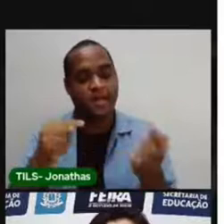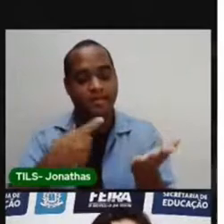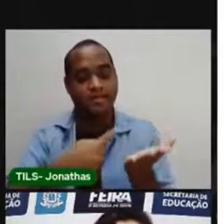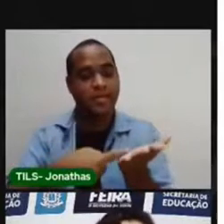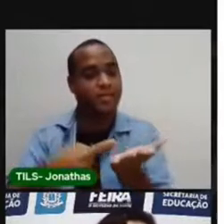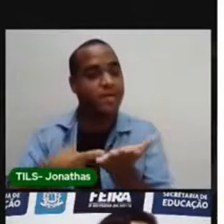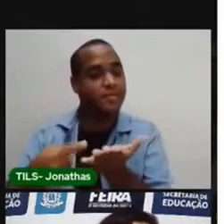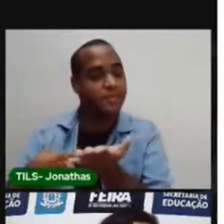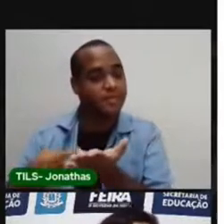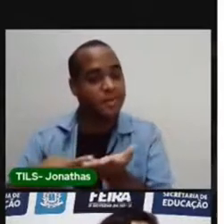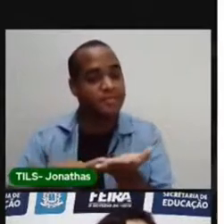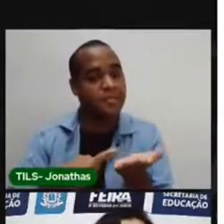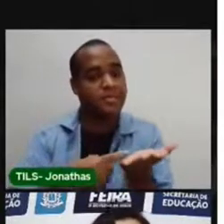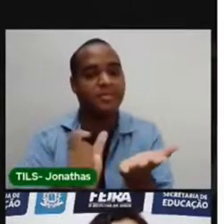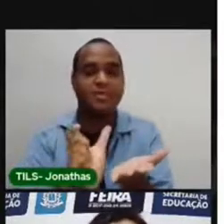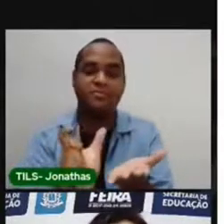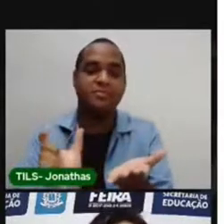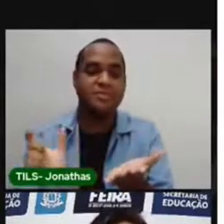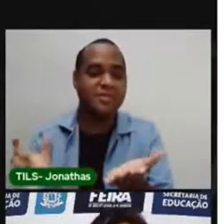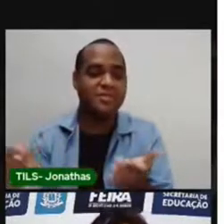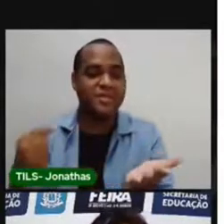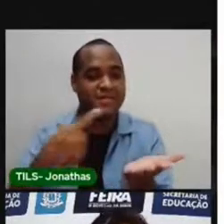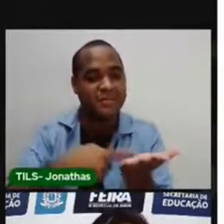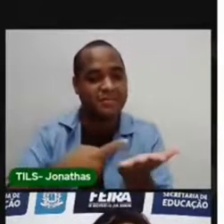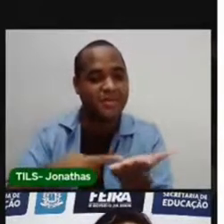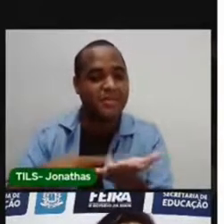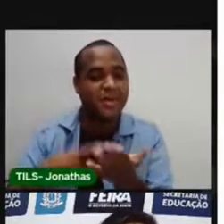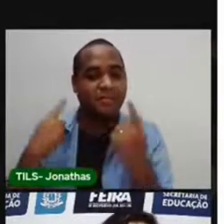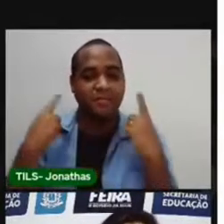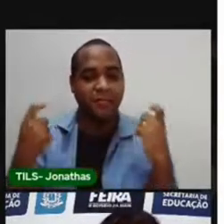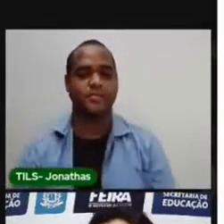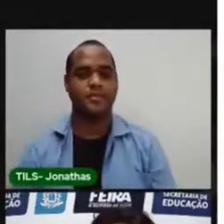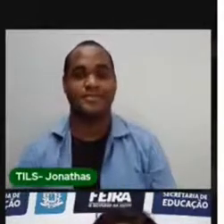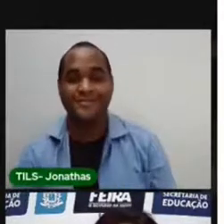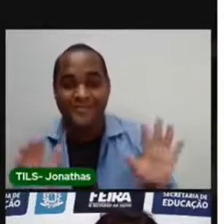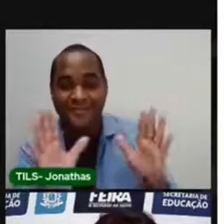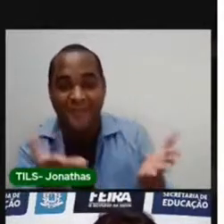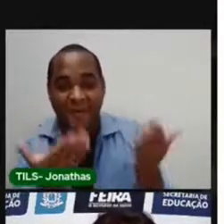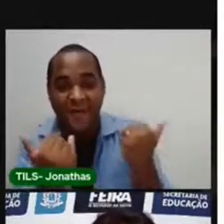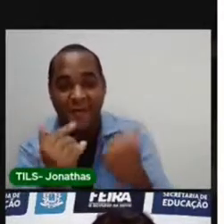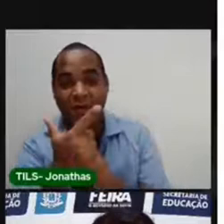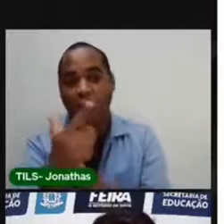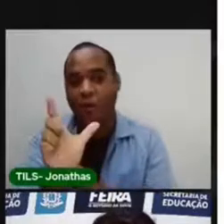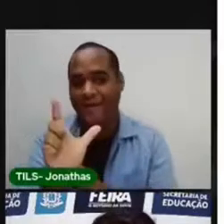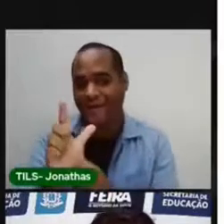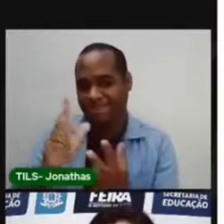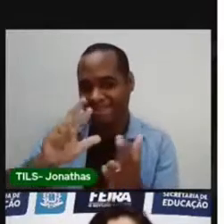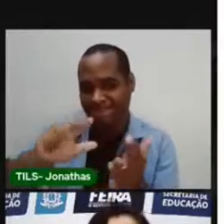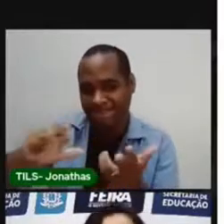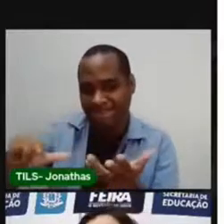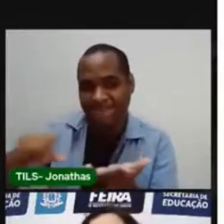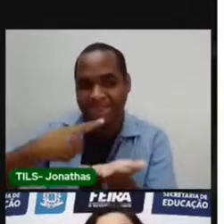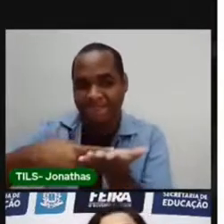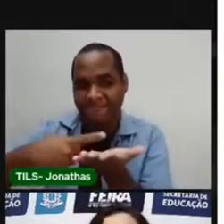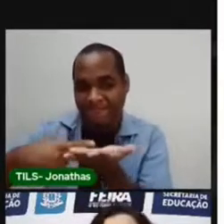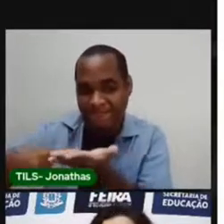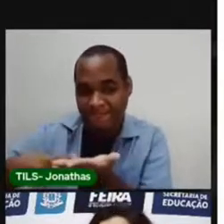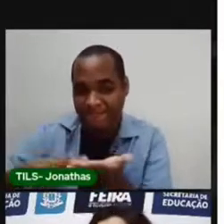rimadas. Elas combinam com o som que nós ouvimos. Vamos para a próxima parlenda?